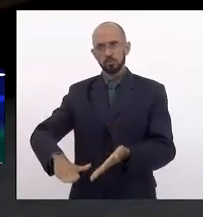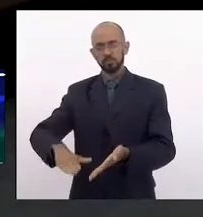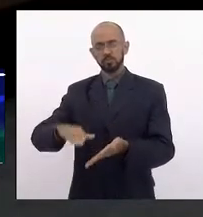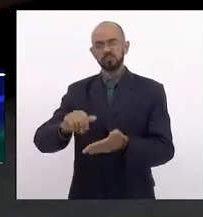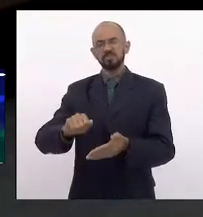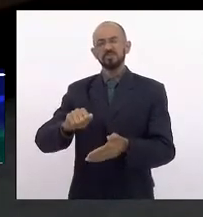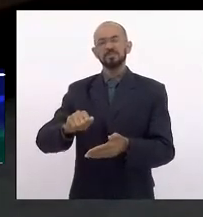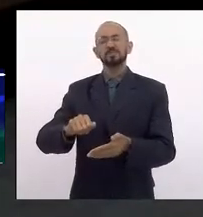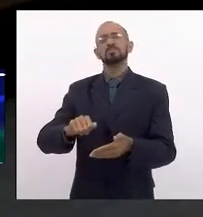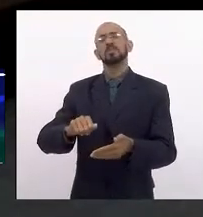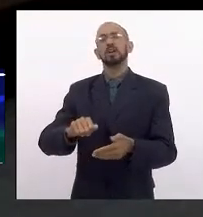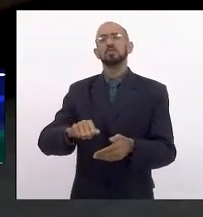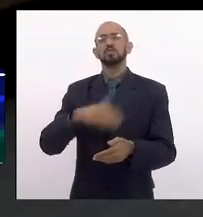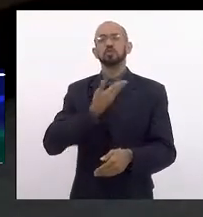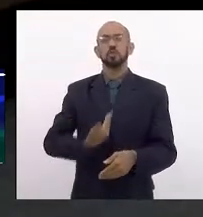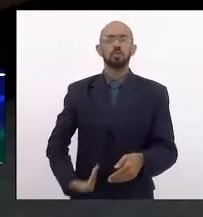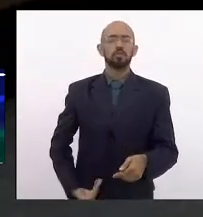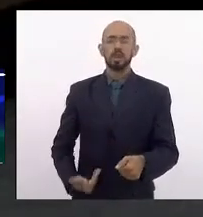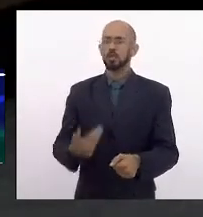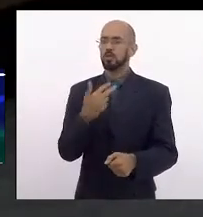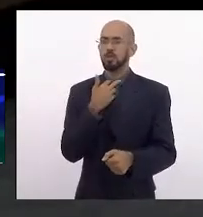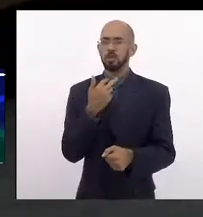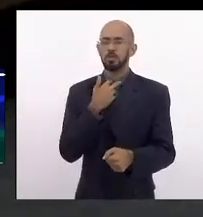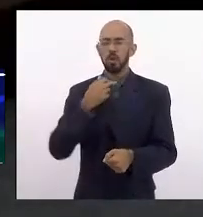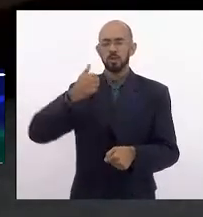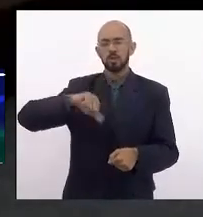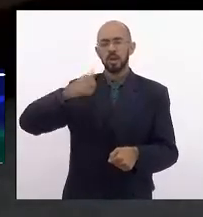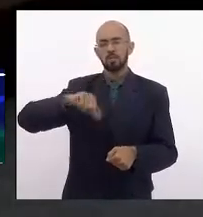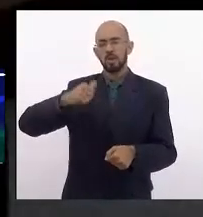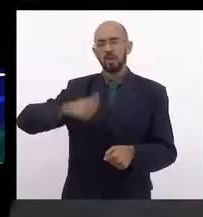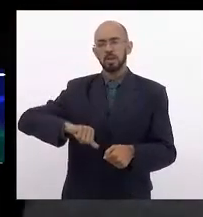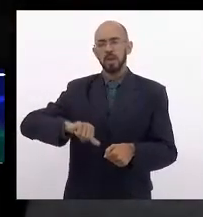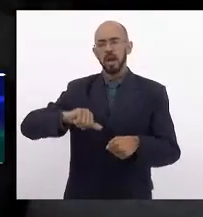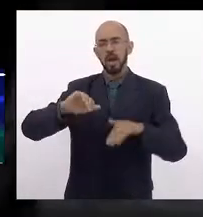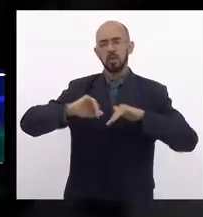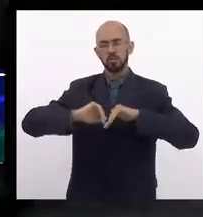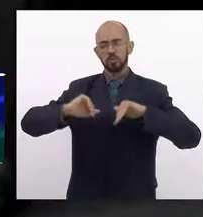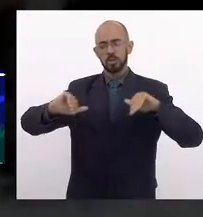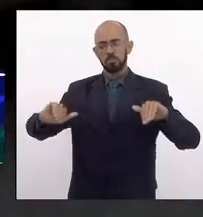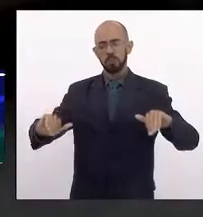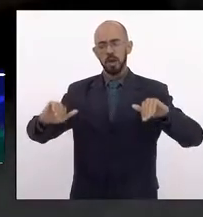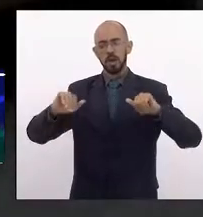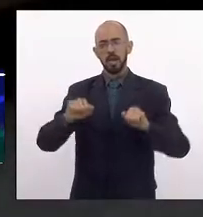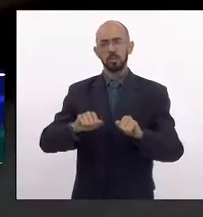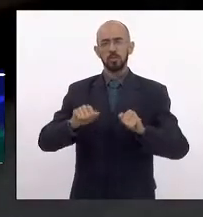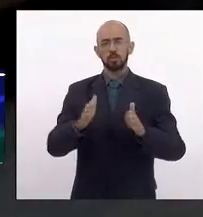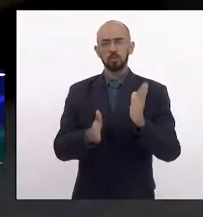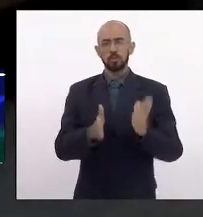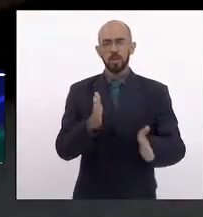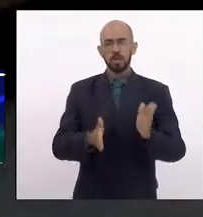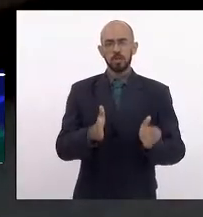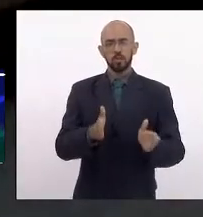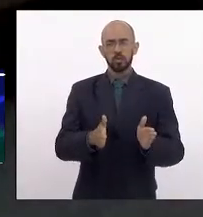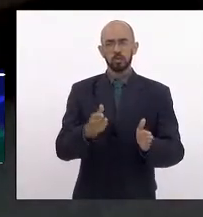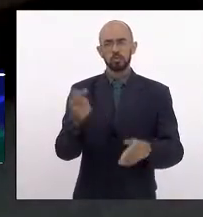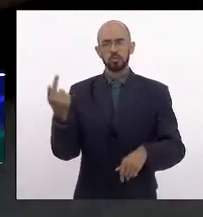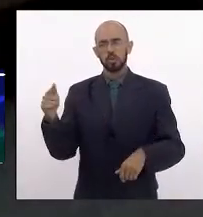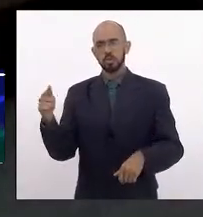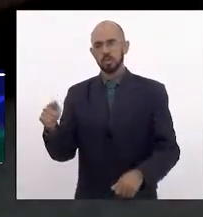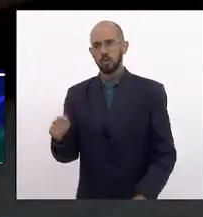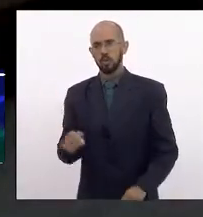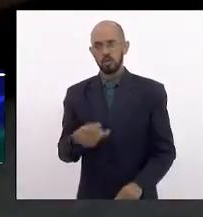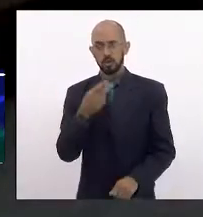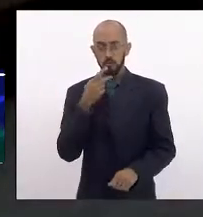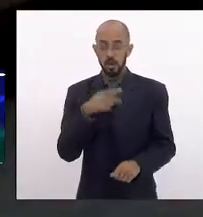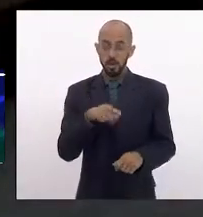governo não podem ser Anis analisadas de forma fracionada por período de gestão ele tá falando